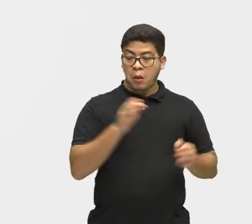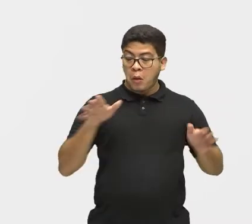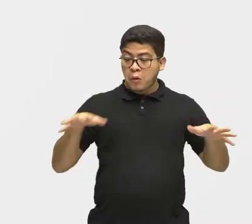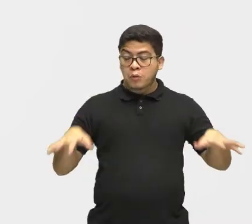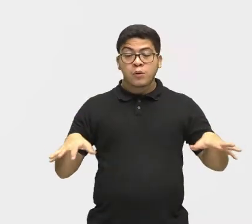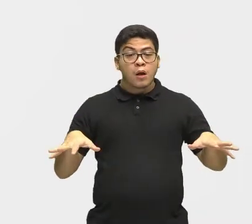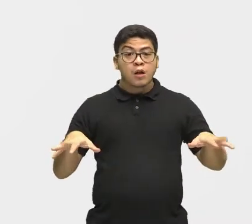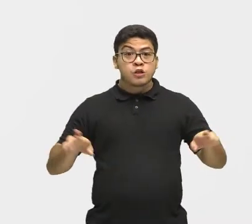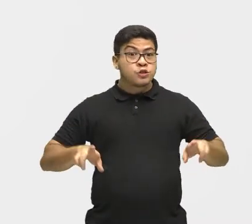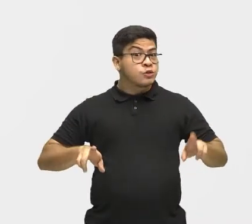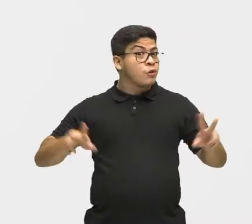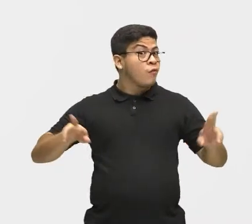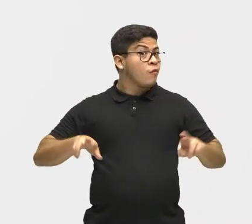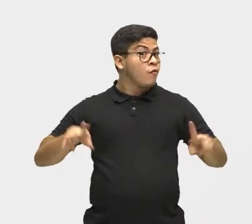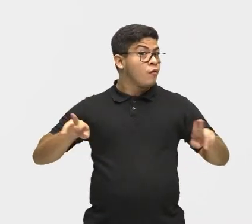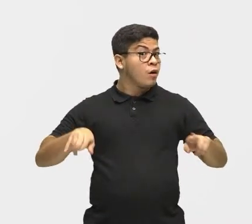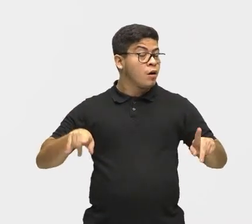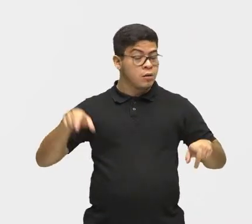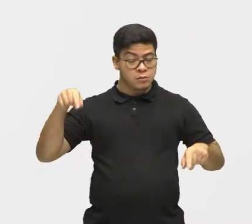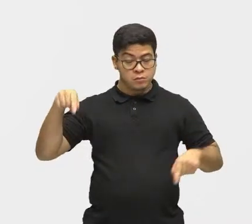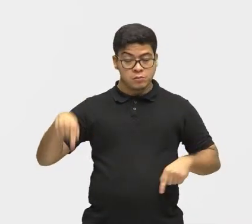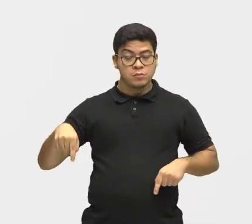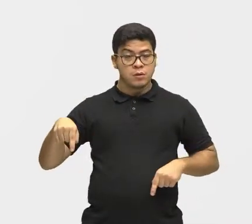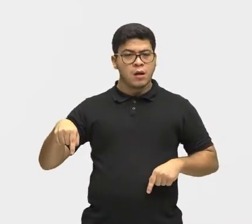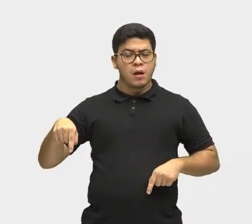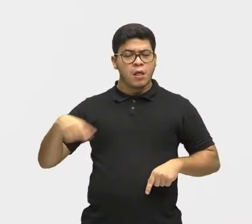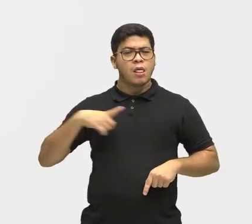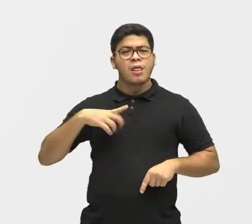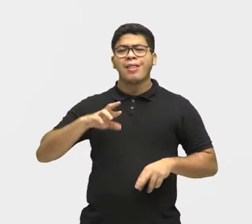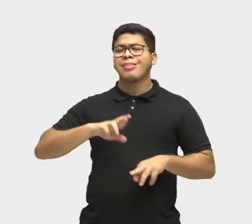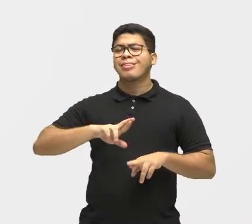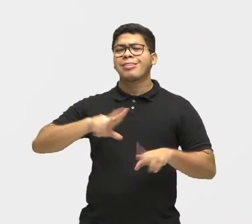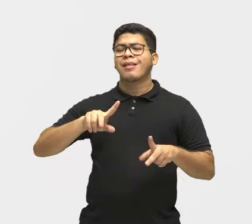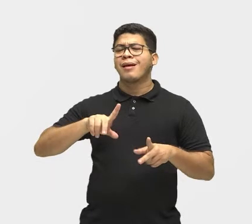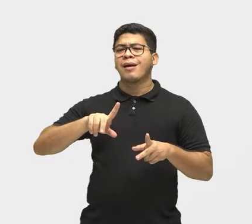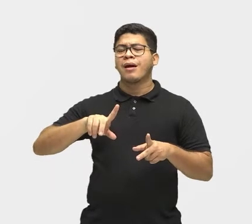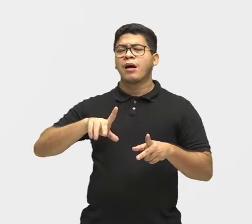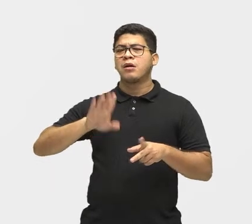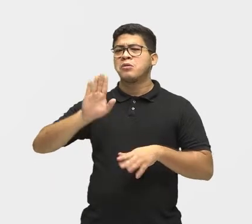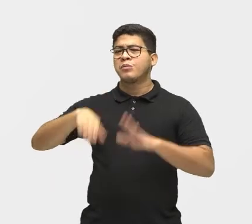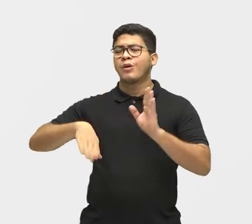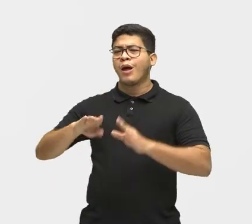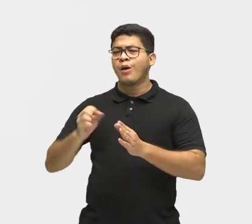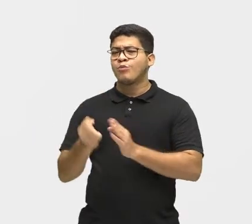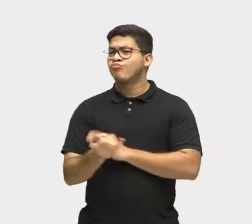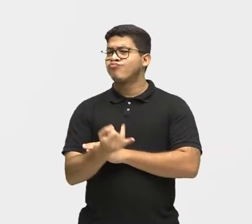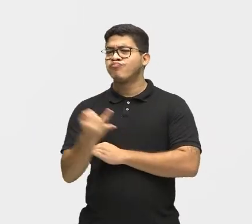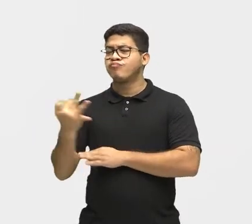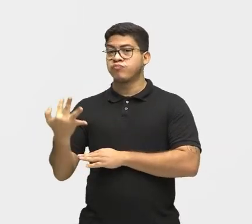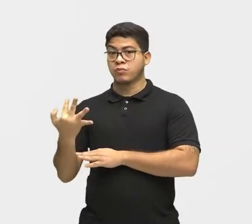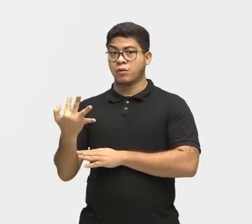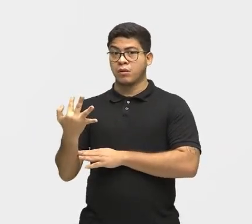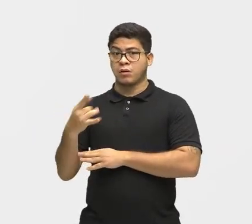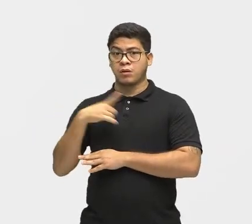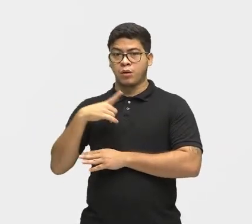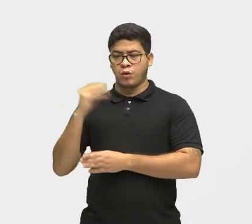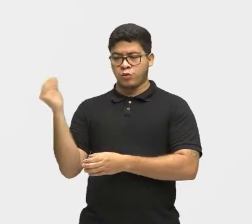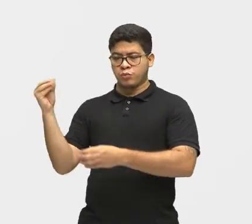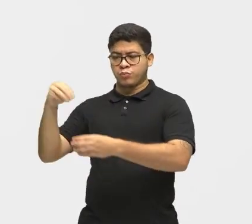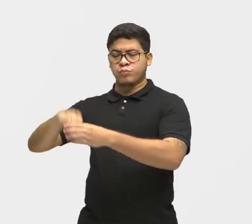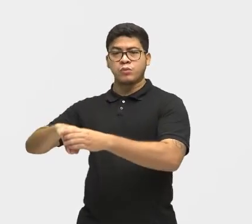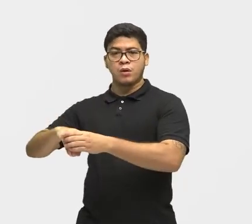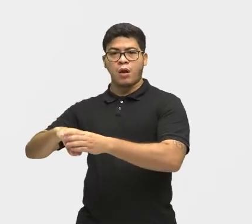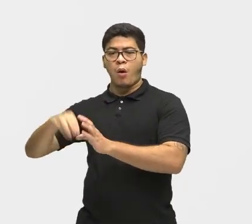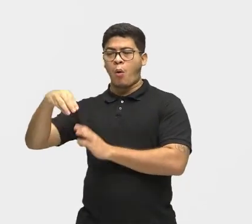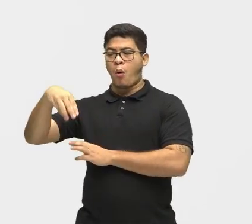e dicotiledôneas, pela quantidade de códons que elas têm. Monocotiledônea já está